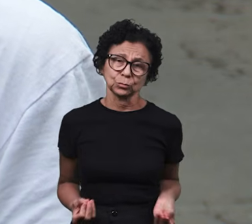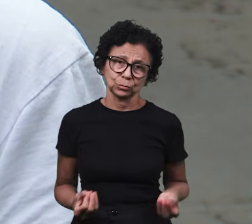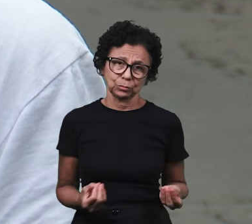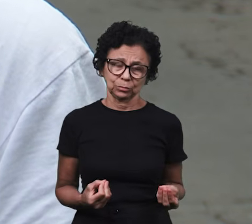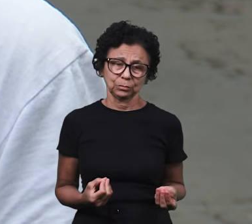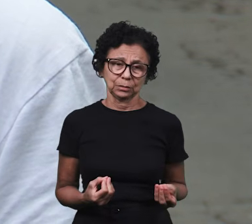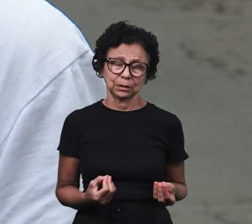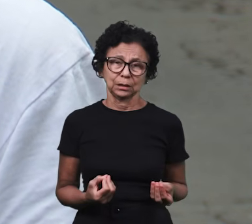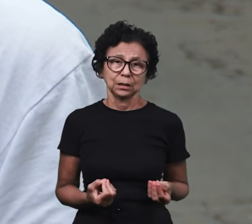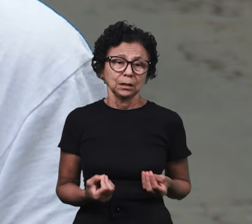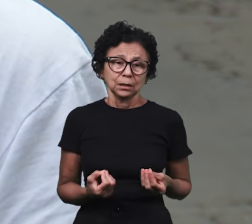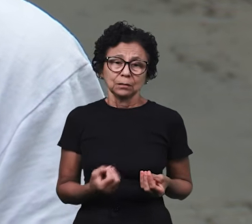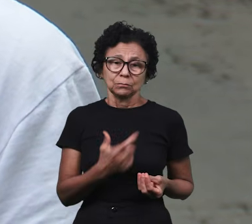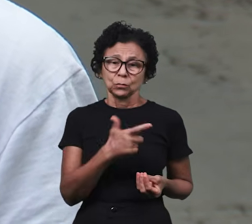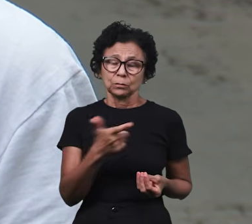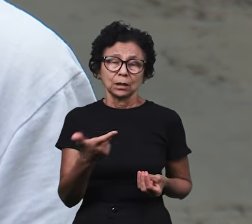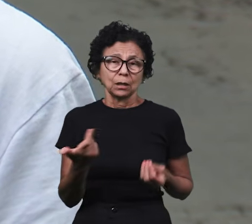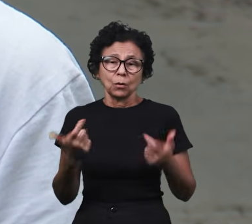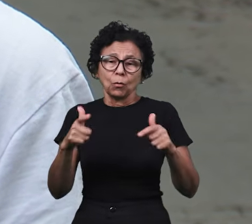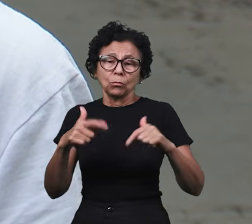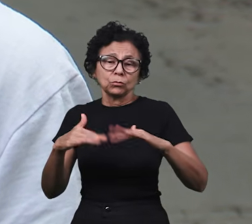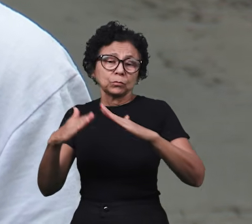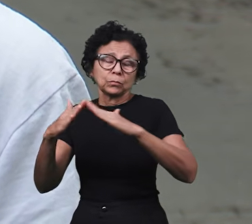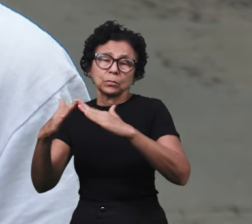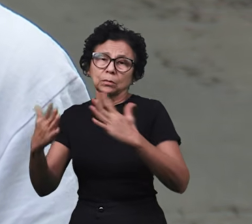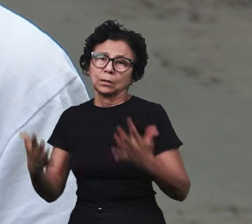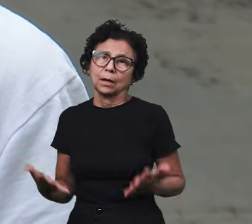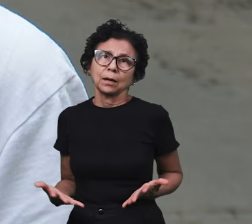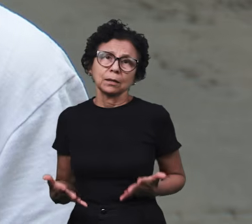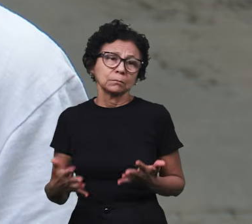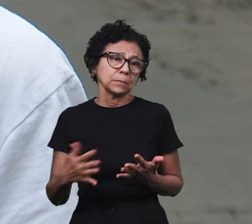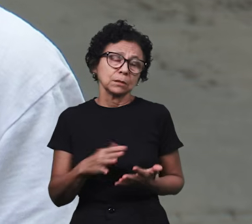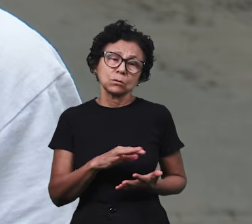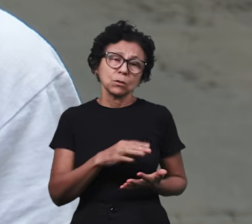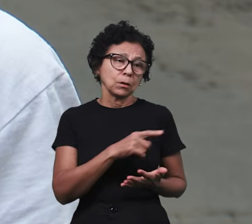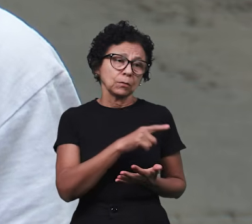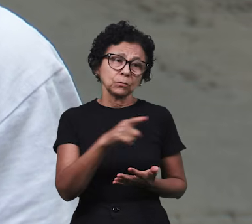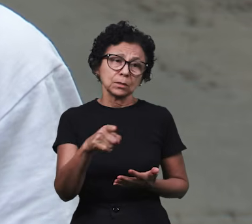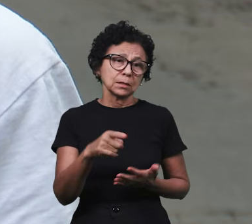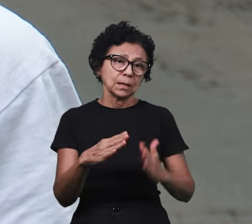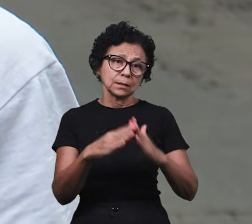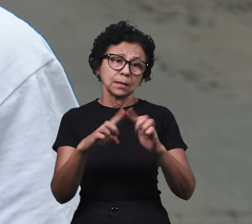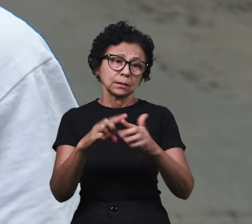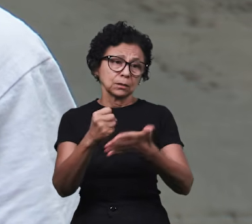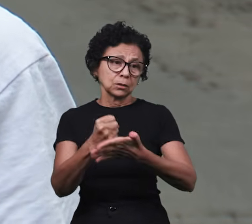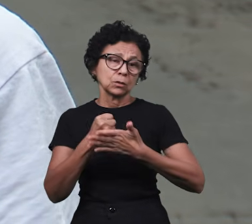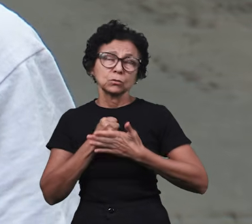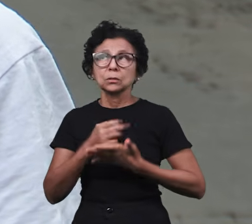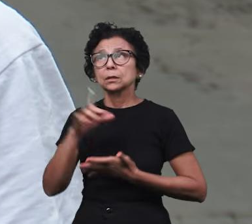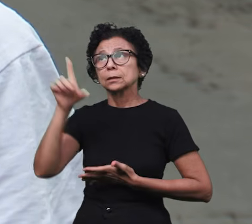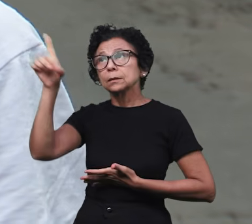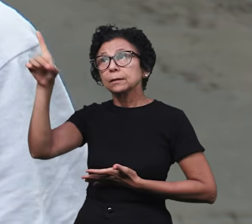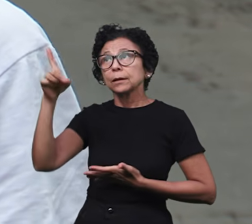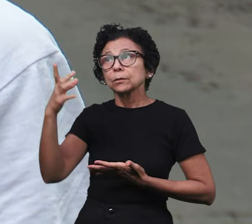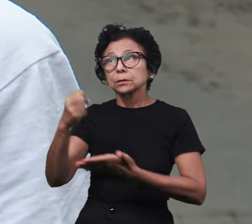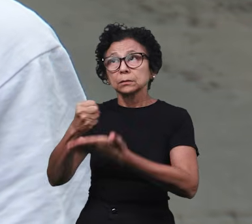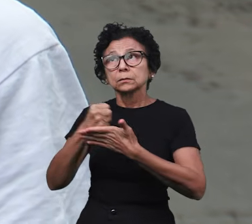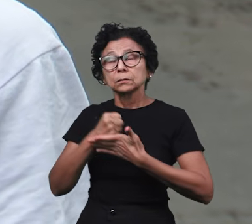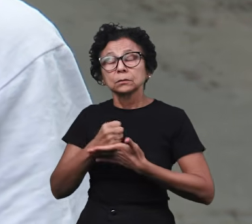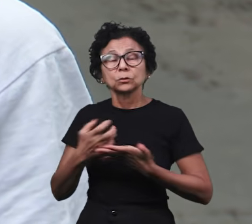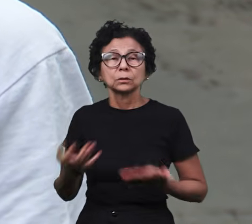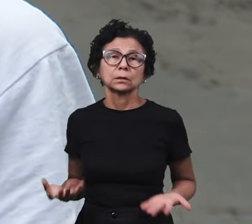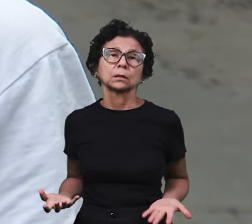nós não temos ajuda de ninguém, a não ser de vocês e de Deus, né? Porque o Manaim está